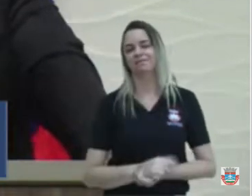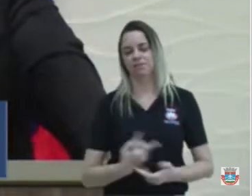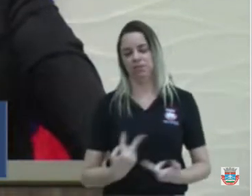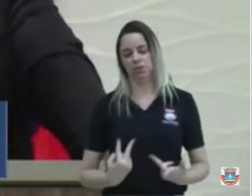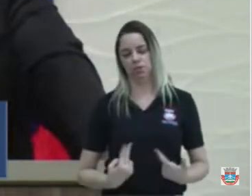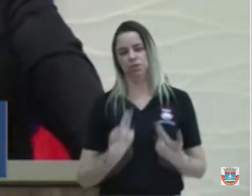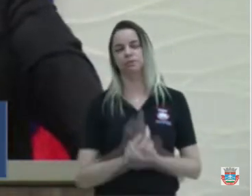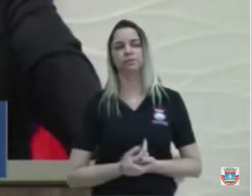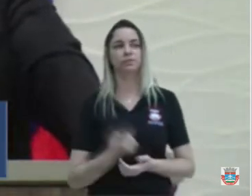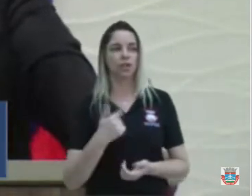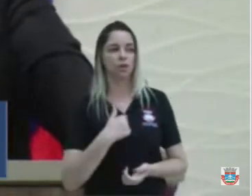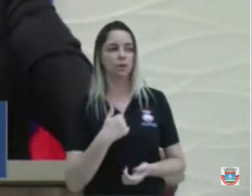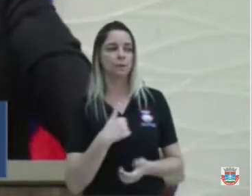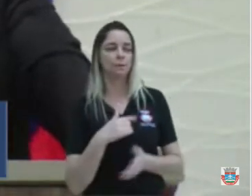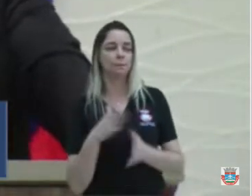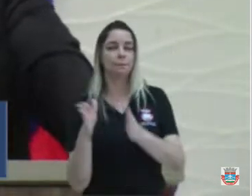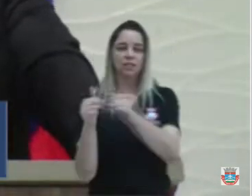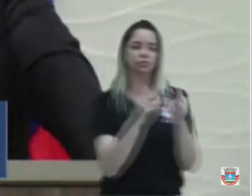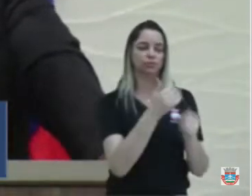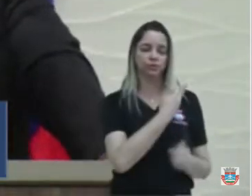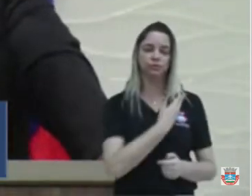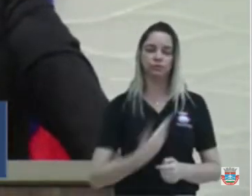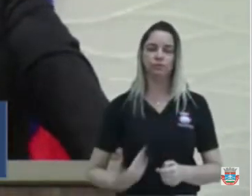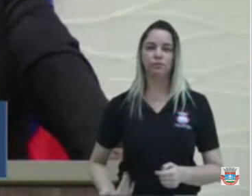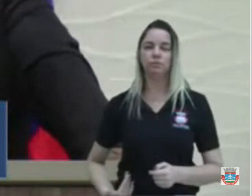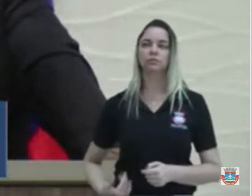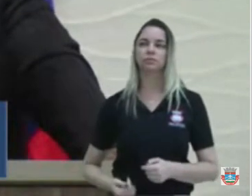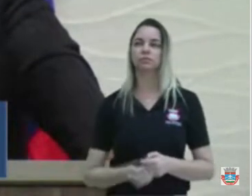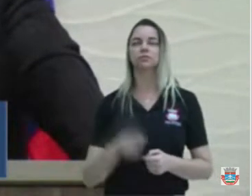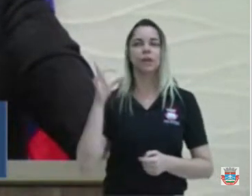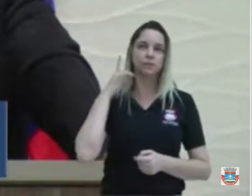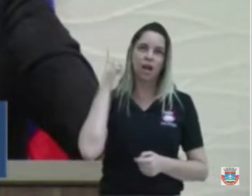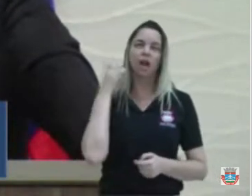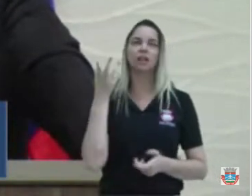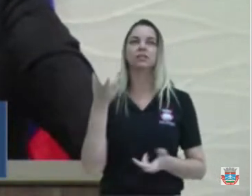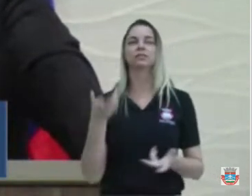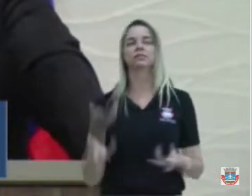Então eu peço aos nossos governantes, governadora, deputada, deputado,